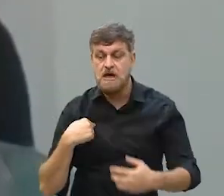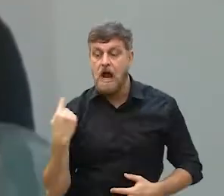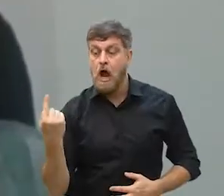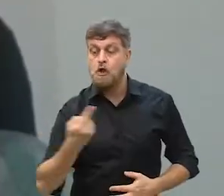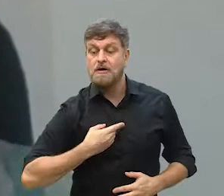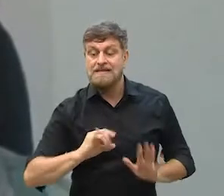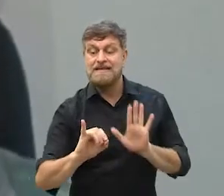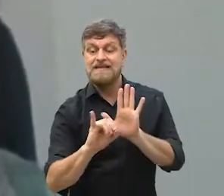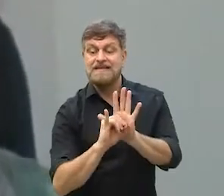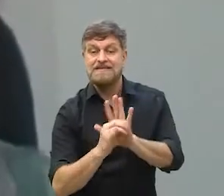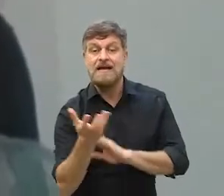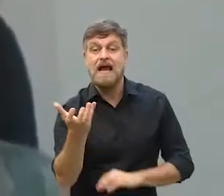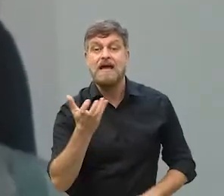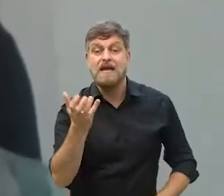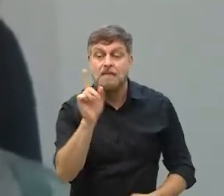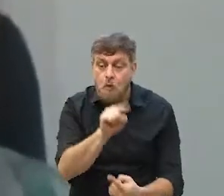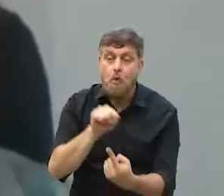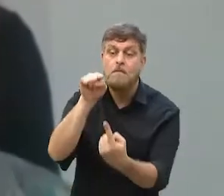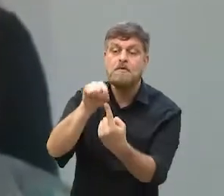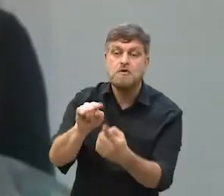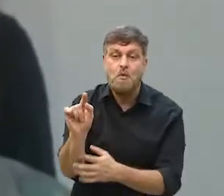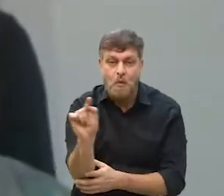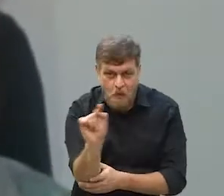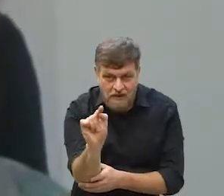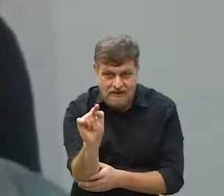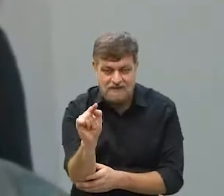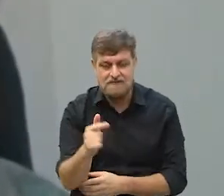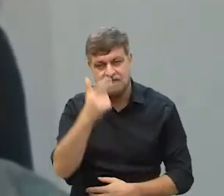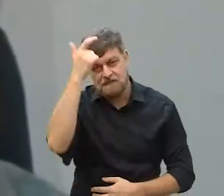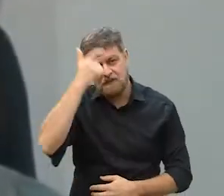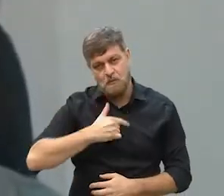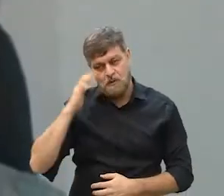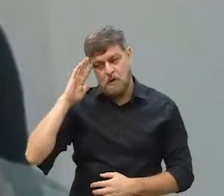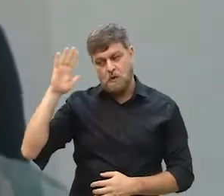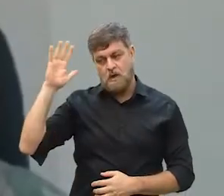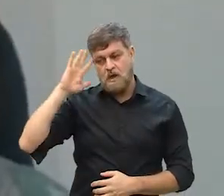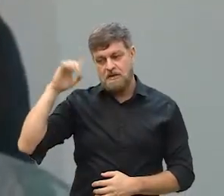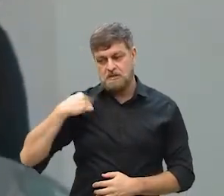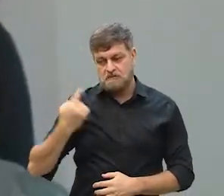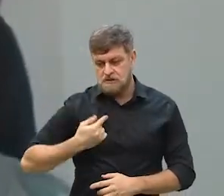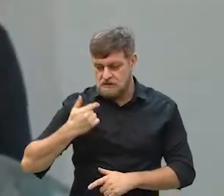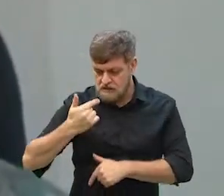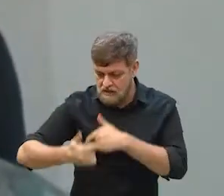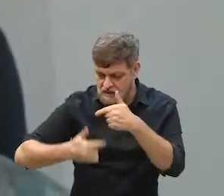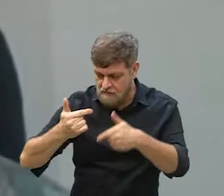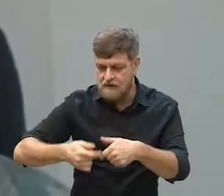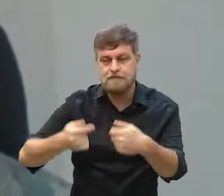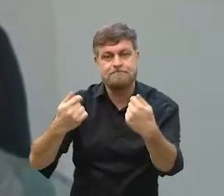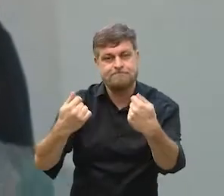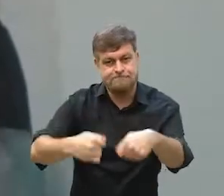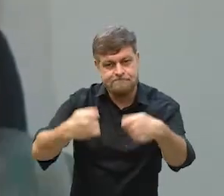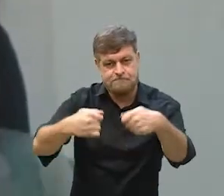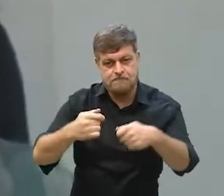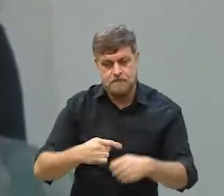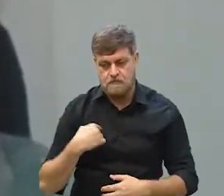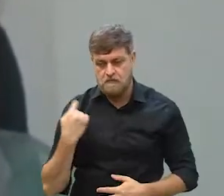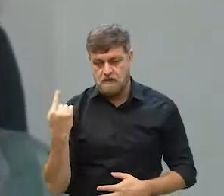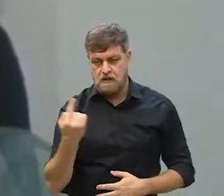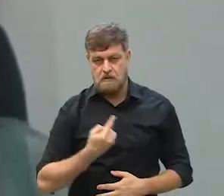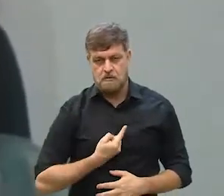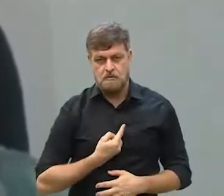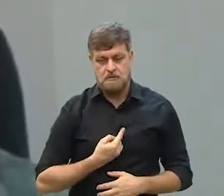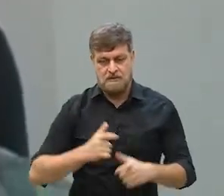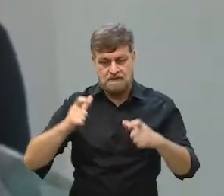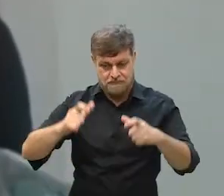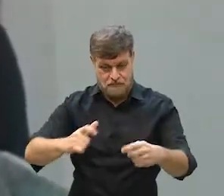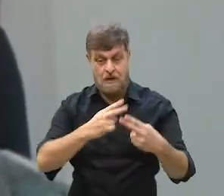o que queremos, né? Então, acho que é nesse sentido que eu imagino que a gente precisa trabalhar, né? Então, ser distrito aumenta